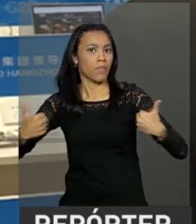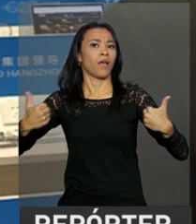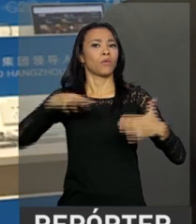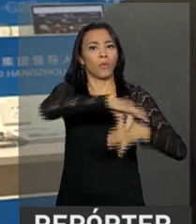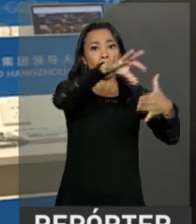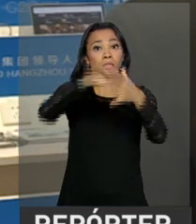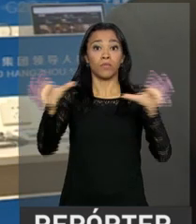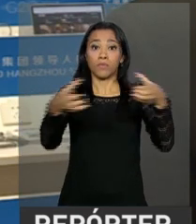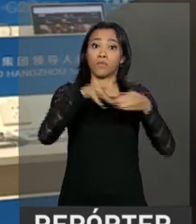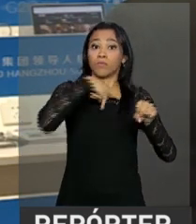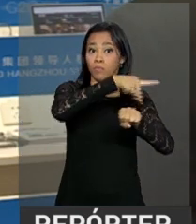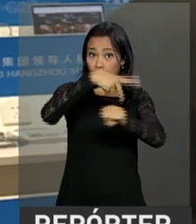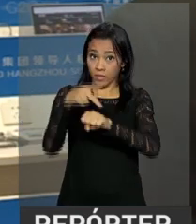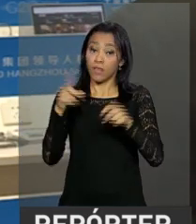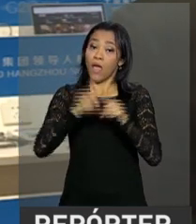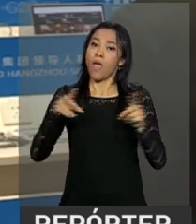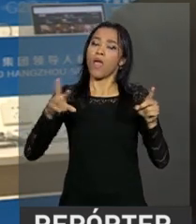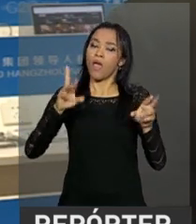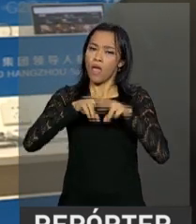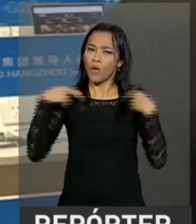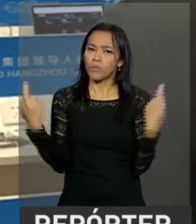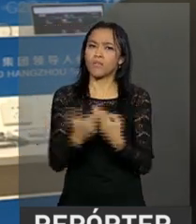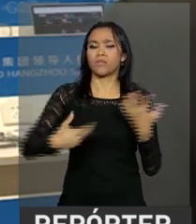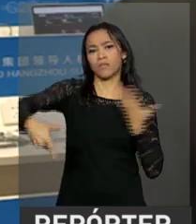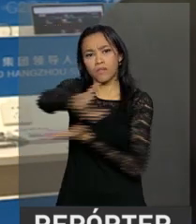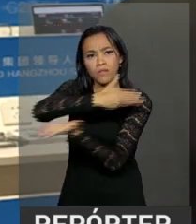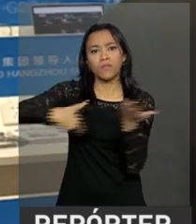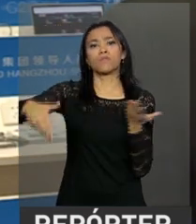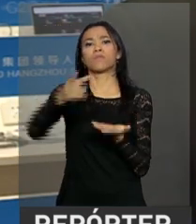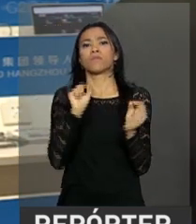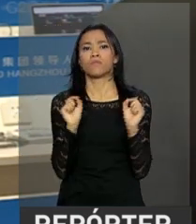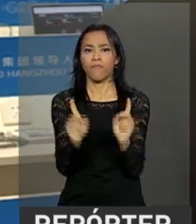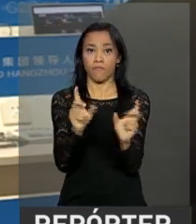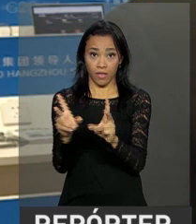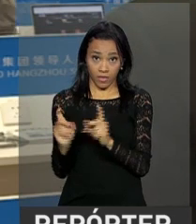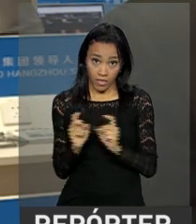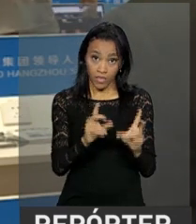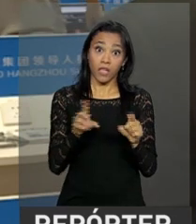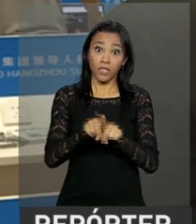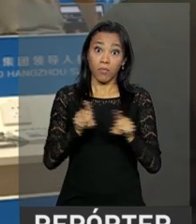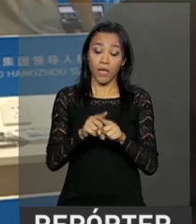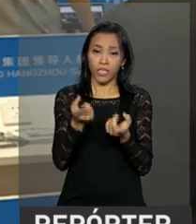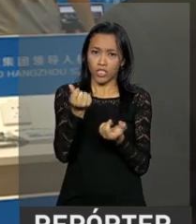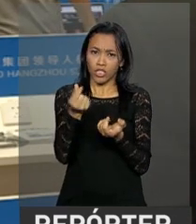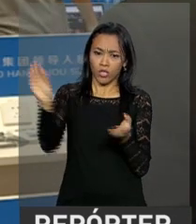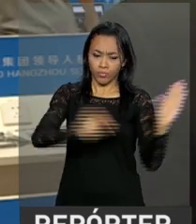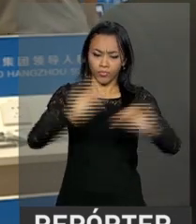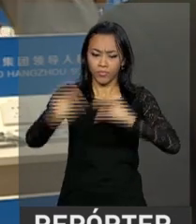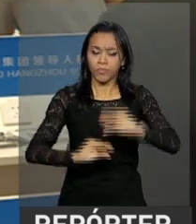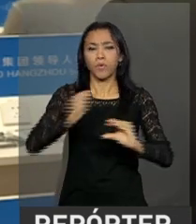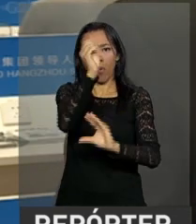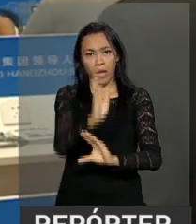grupo. Foram 4 reuniões bilaterais nessa segunda e os temas aumento do comércio e atração de investimentos estrangeiros ao